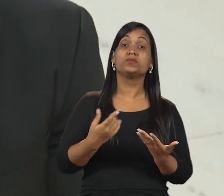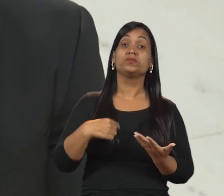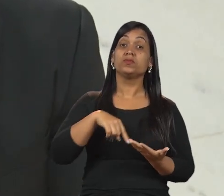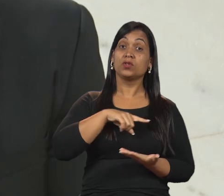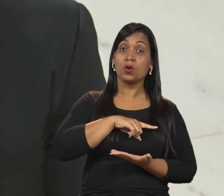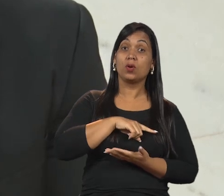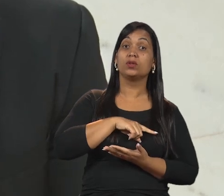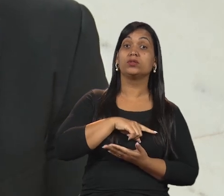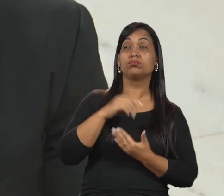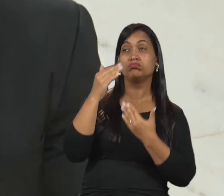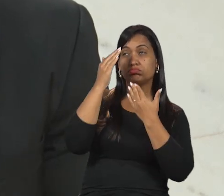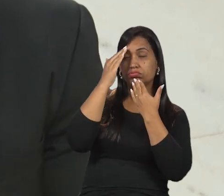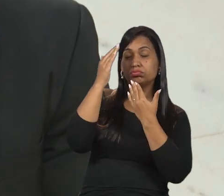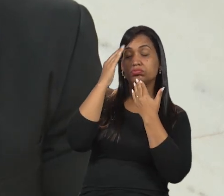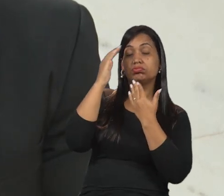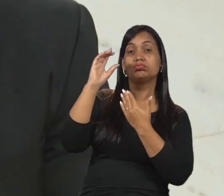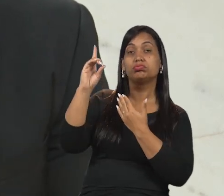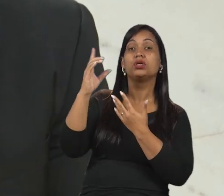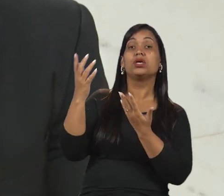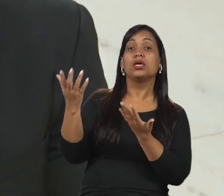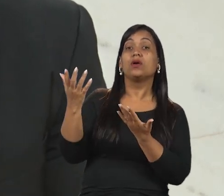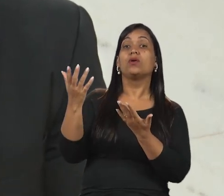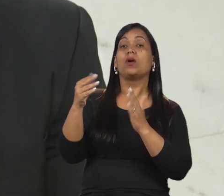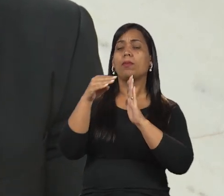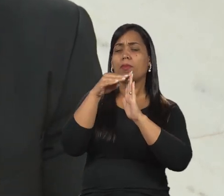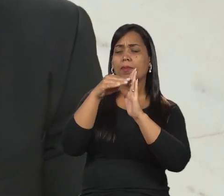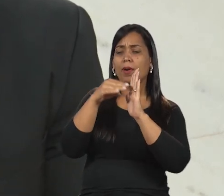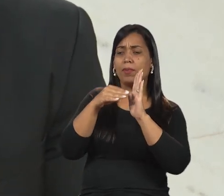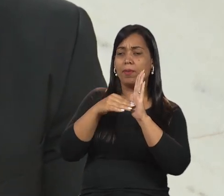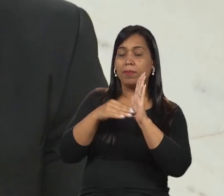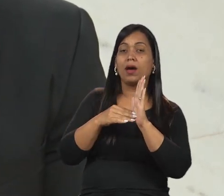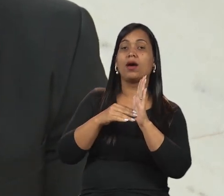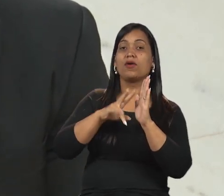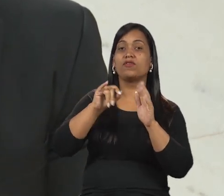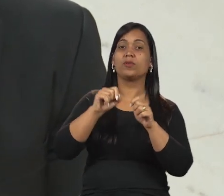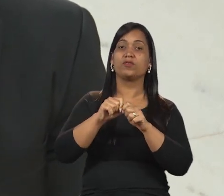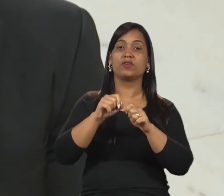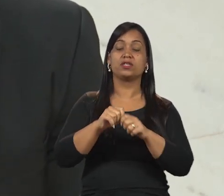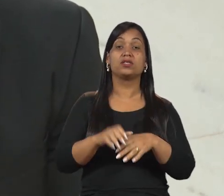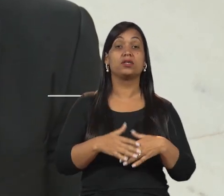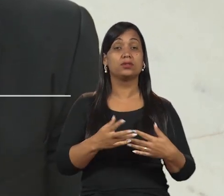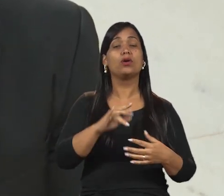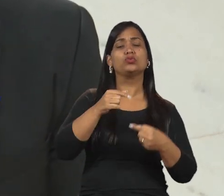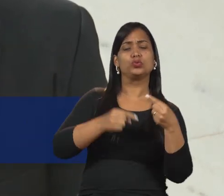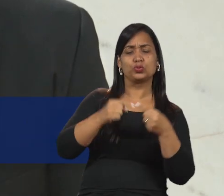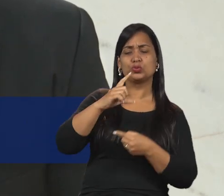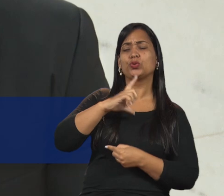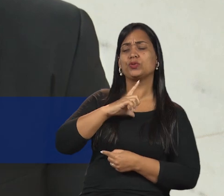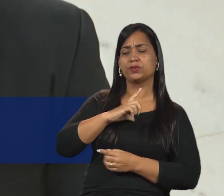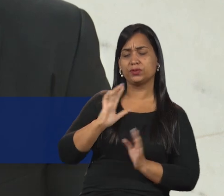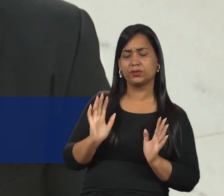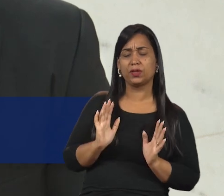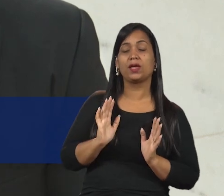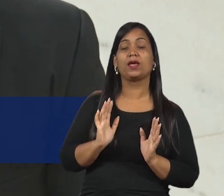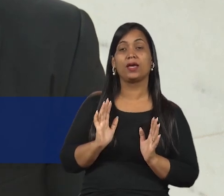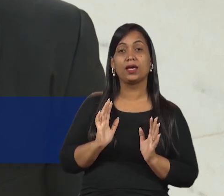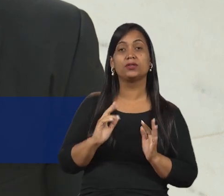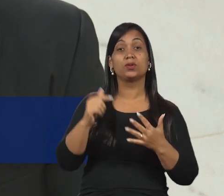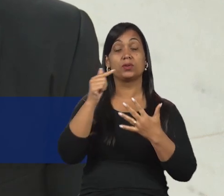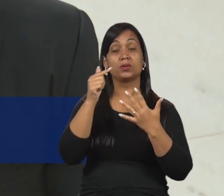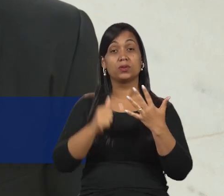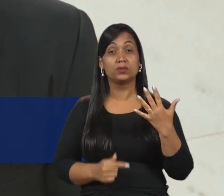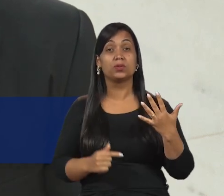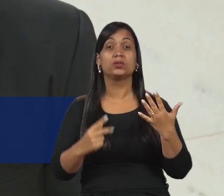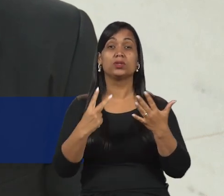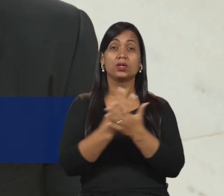Deus, conseguiu aí implementar aquilo que a gente planejou. Logicamente que vem discussões, são questões